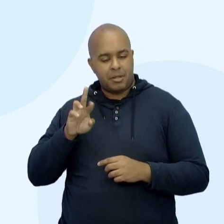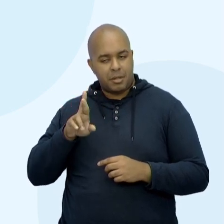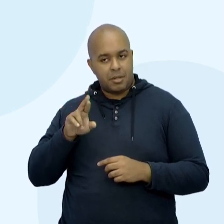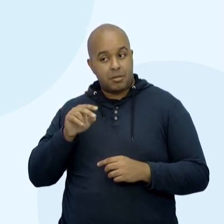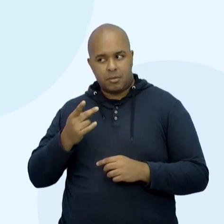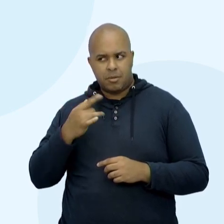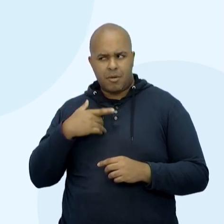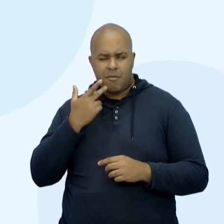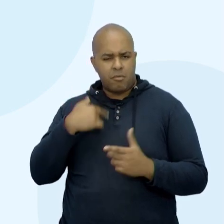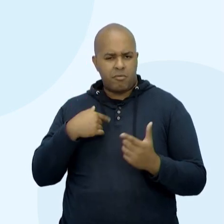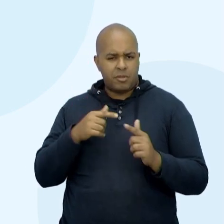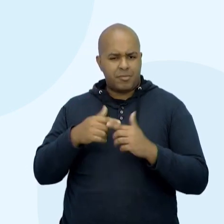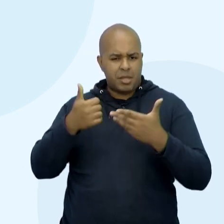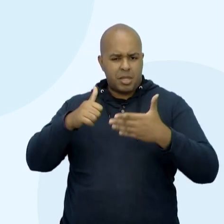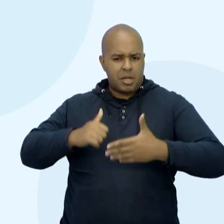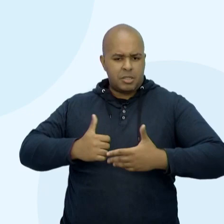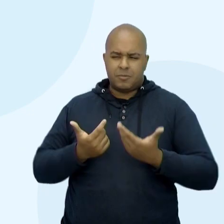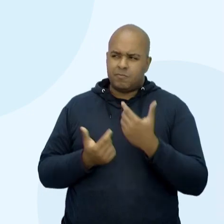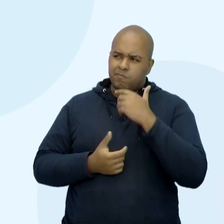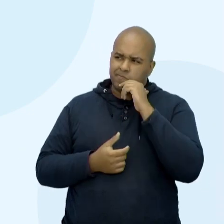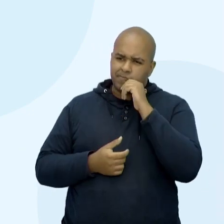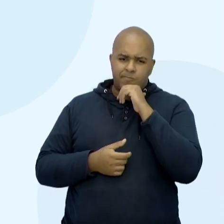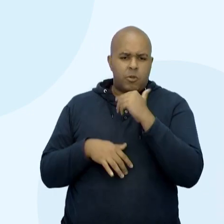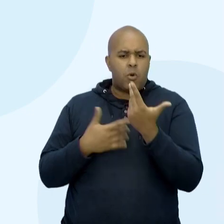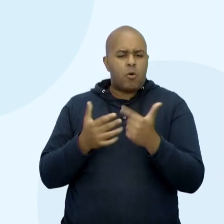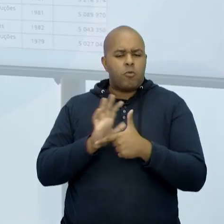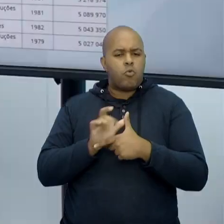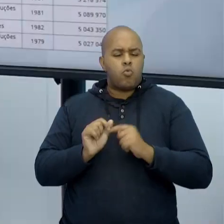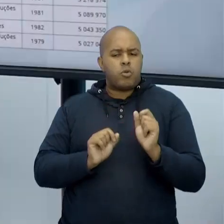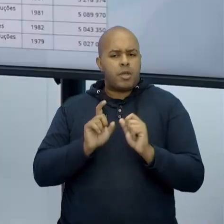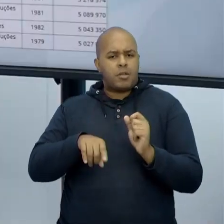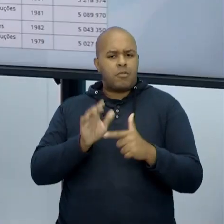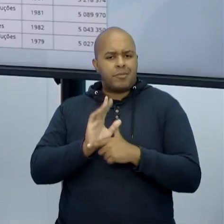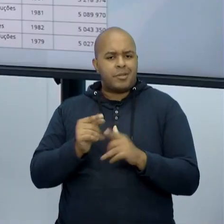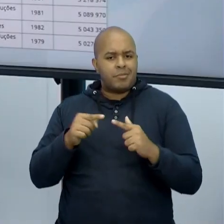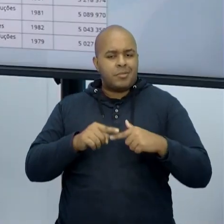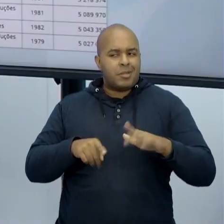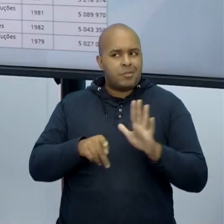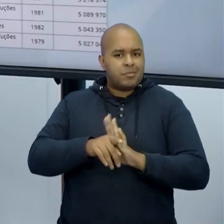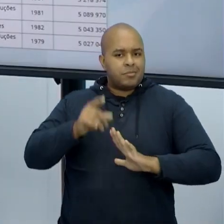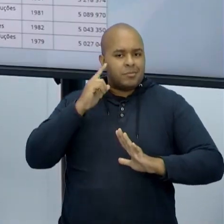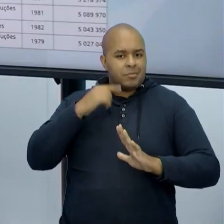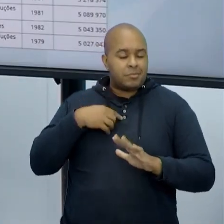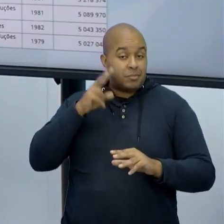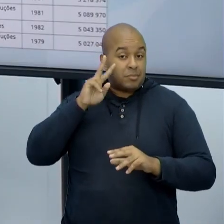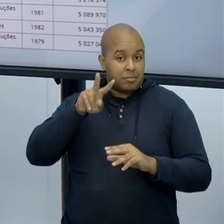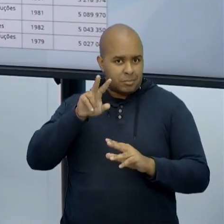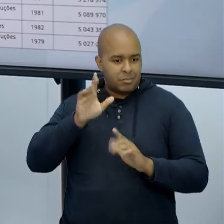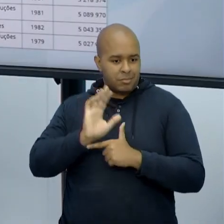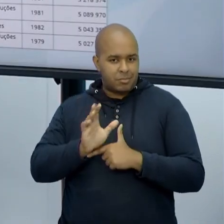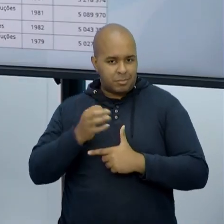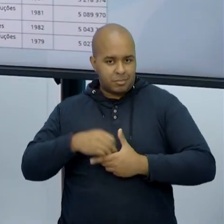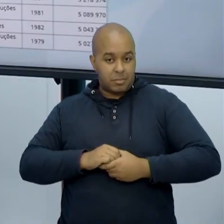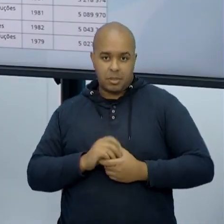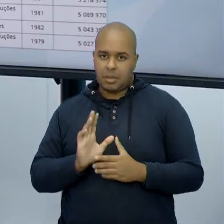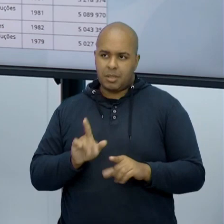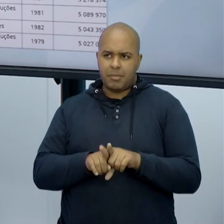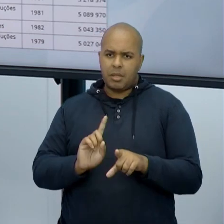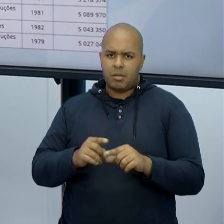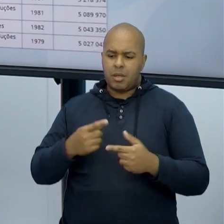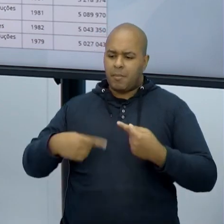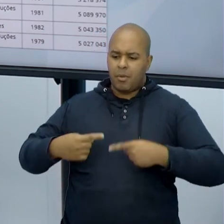fazer aqui uma análise do tipo de filme que está sendo assistido nos cinemas. E nem